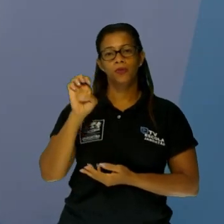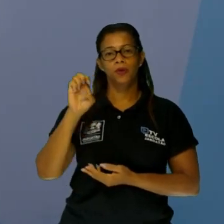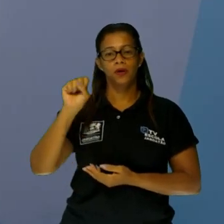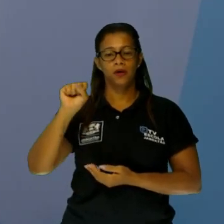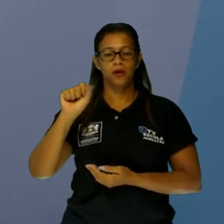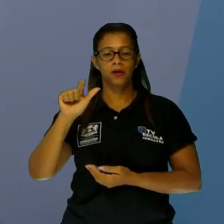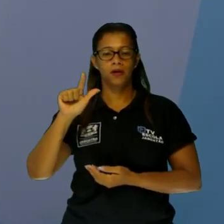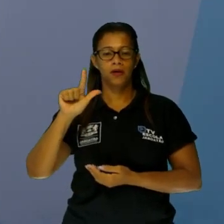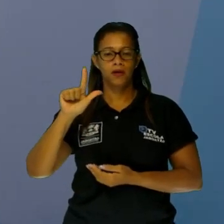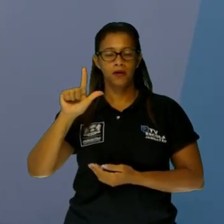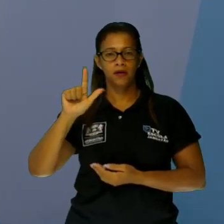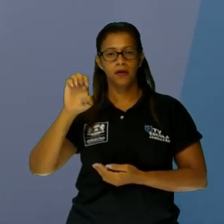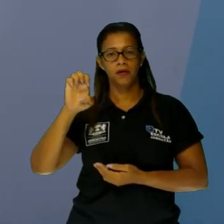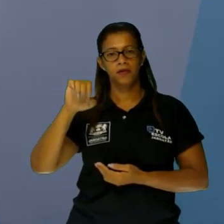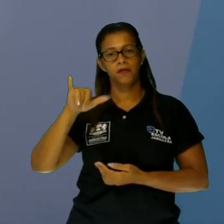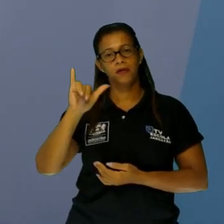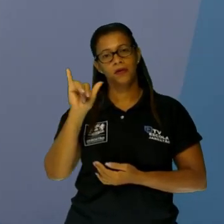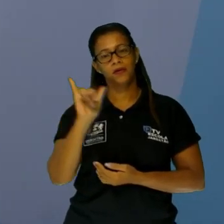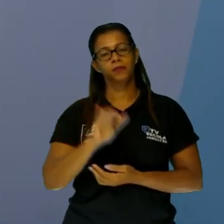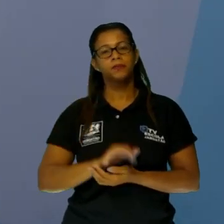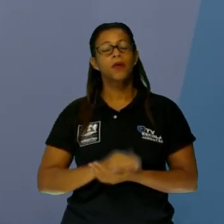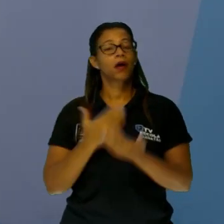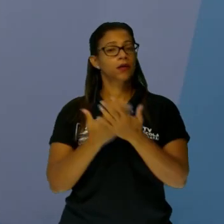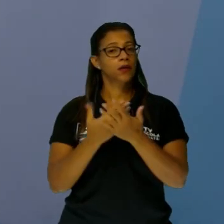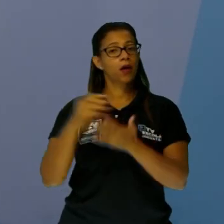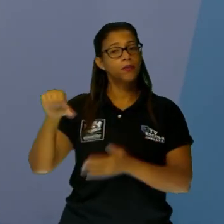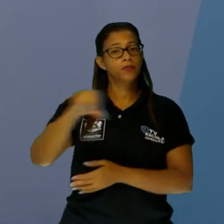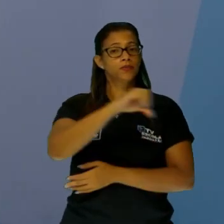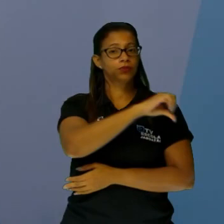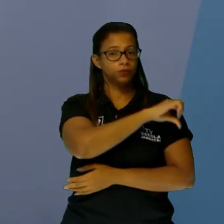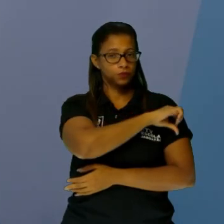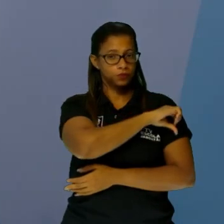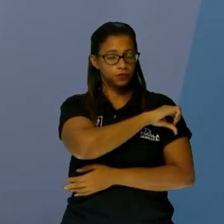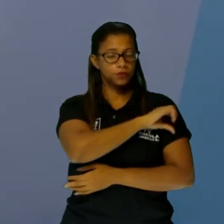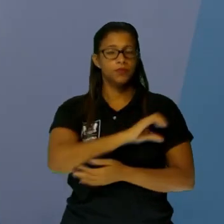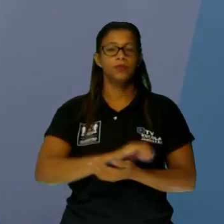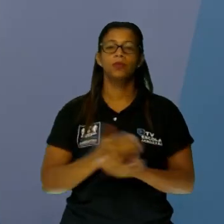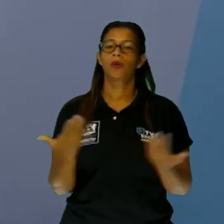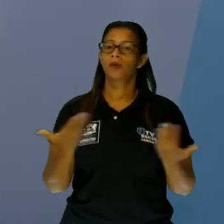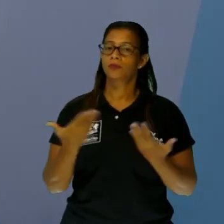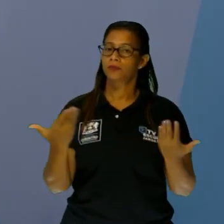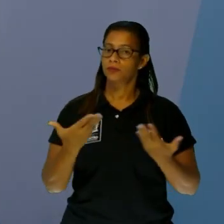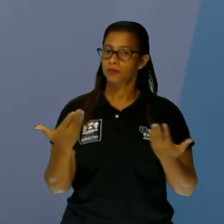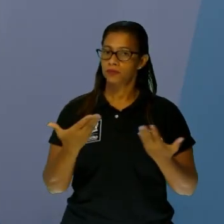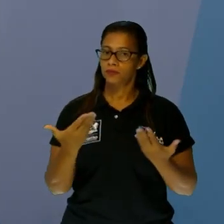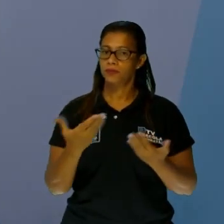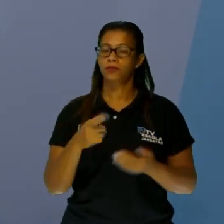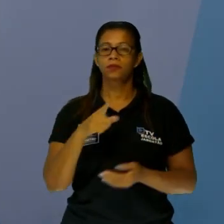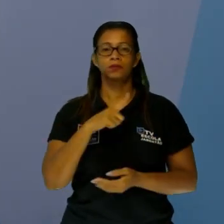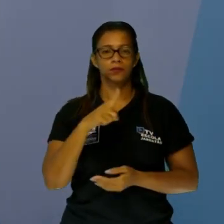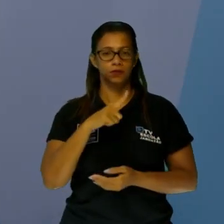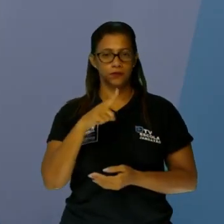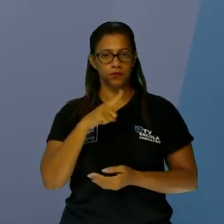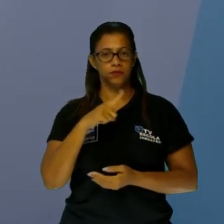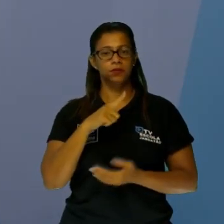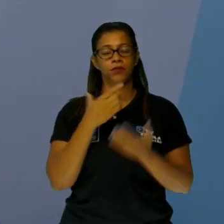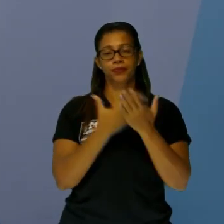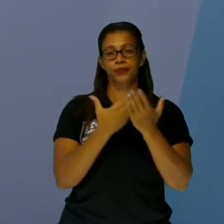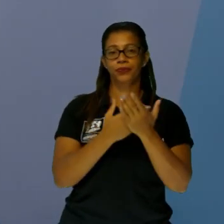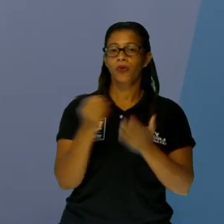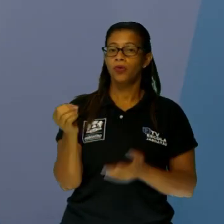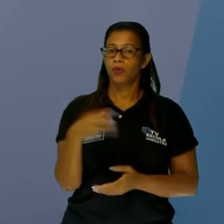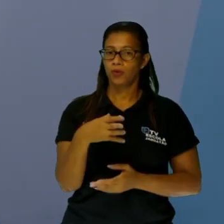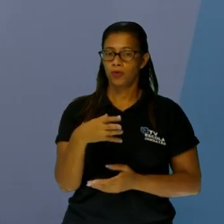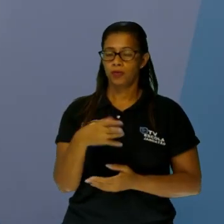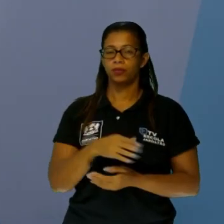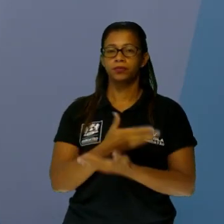de nonos anos. Se você é aluno de nono ano, fica aí, não sai não, tá? Porque agora a gente tem um conteúdo novinho para vocês. A aula